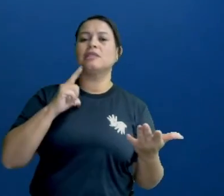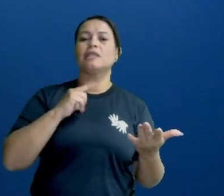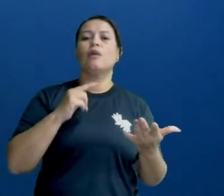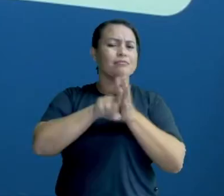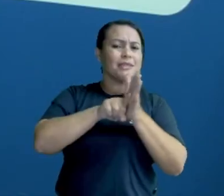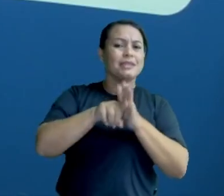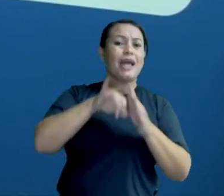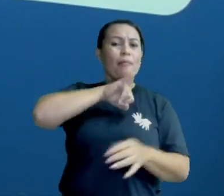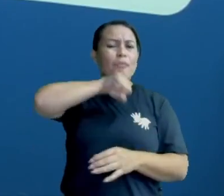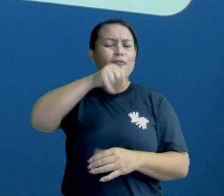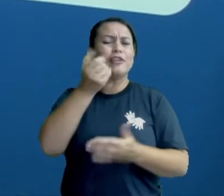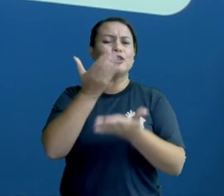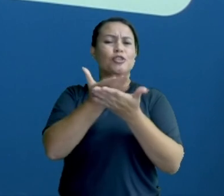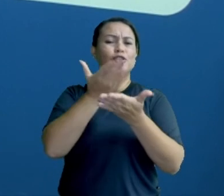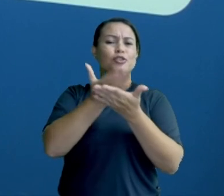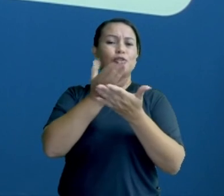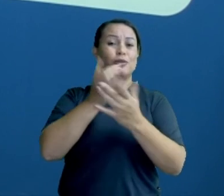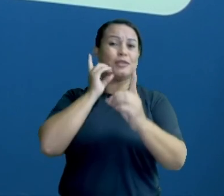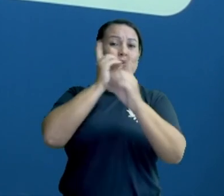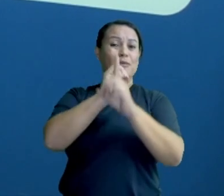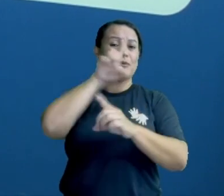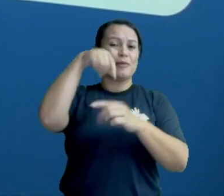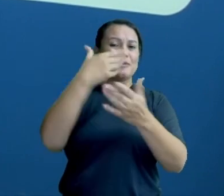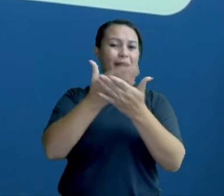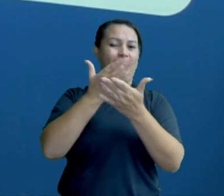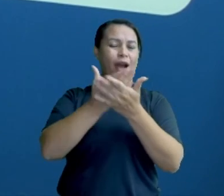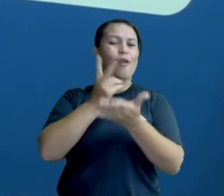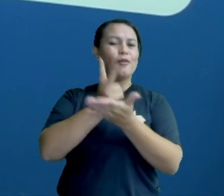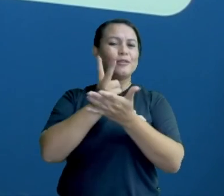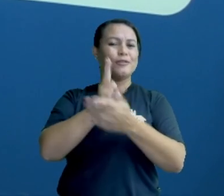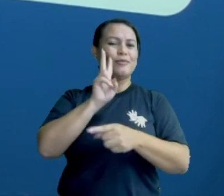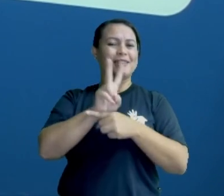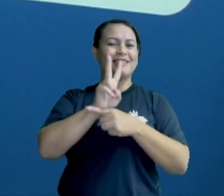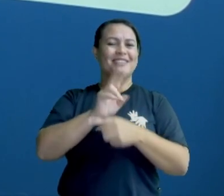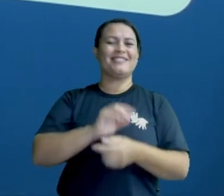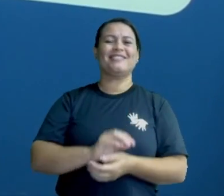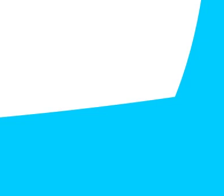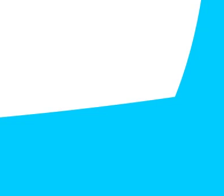isso, né, que a gente tinha para hoje. Estudem, a gente se vê na próxima aula. Continue se cuidando.